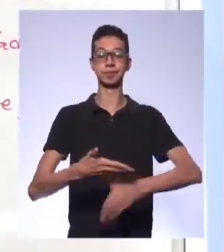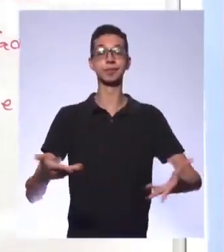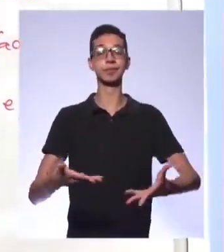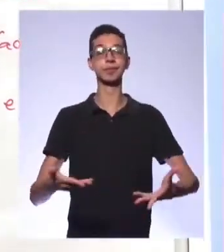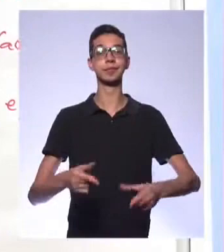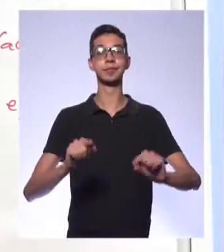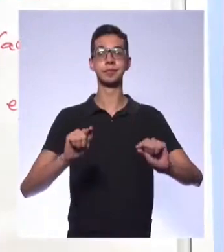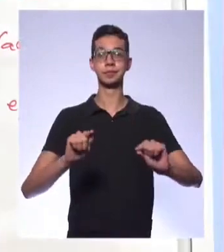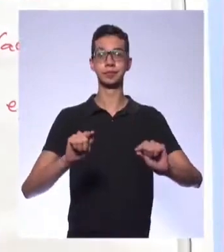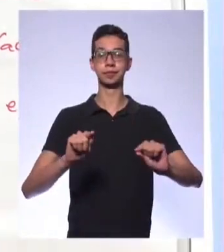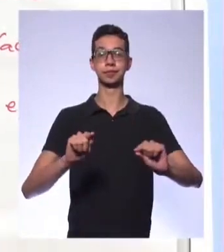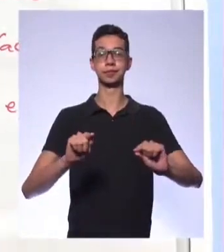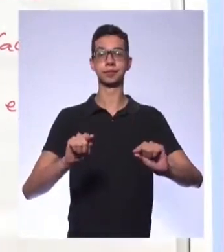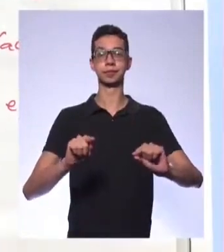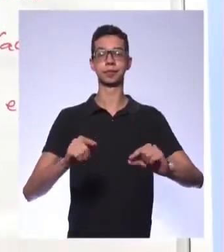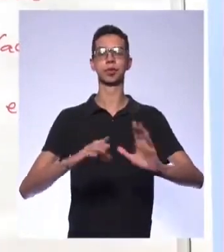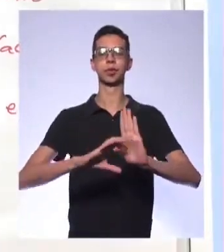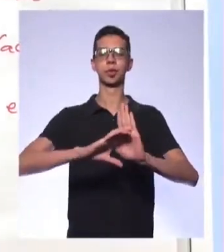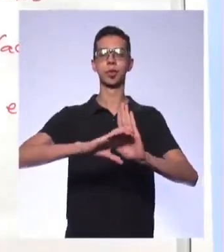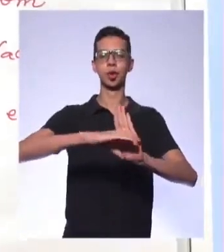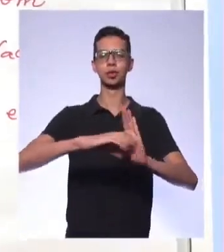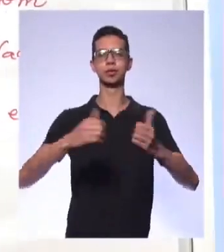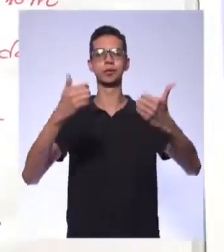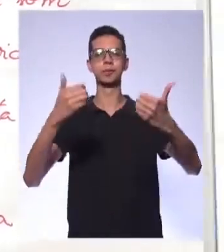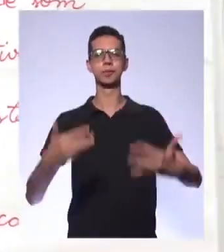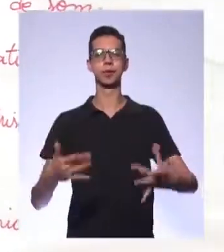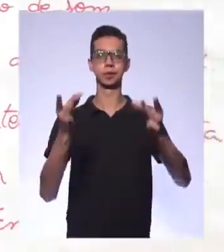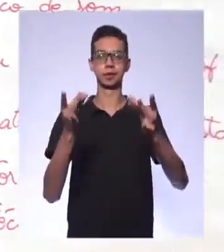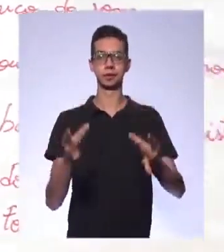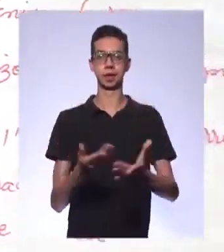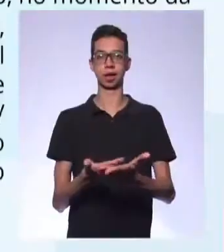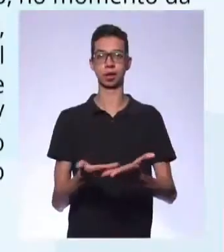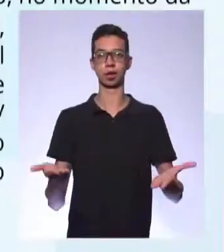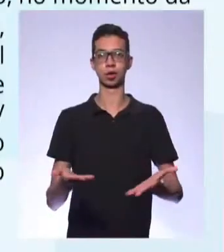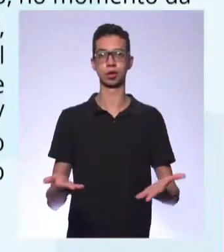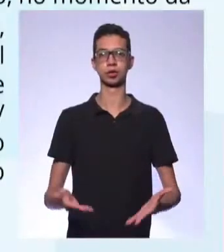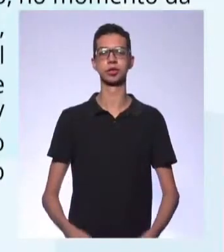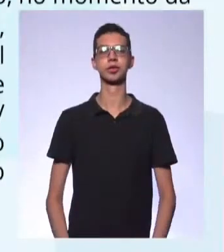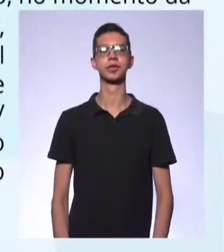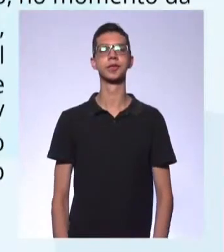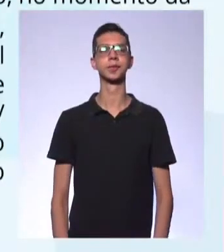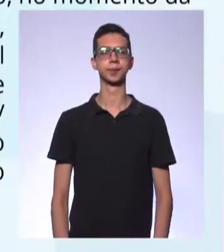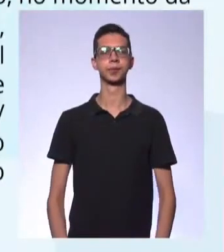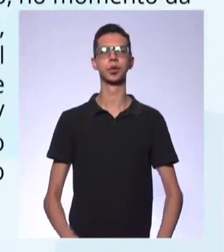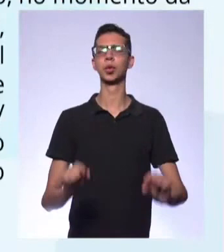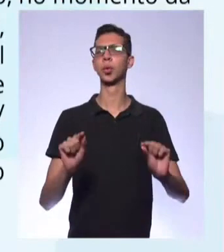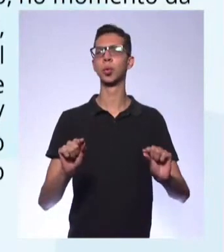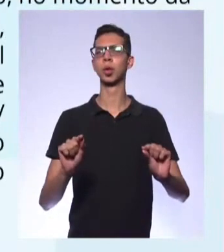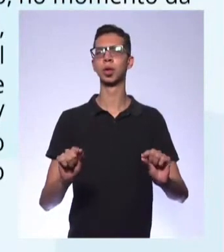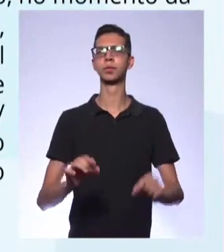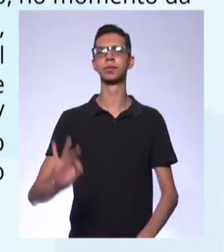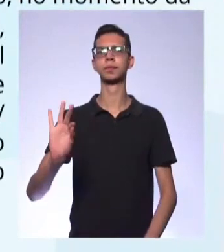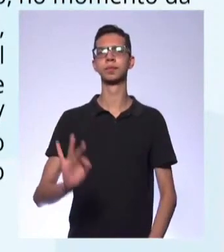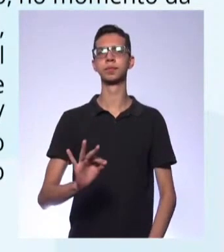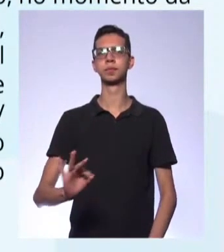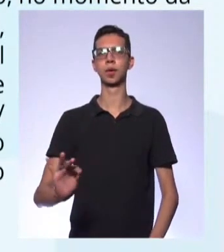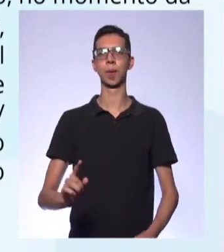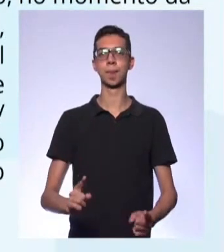então, entrar aí nos conceitos aí da nossa aula de hoje. Espetáculo musical, gente. O que seria aí o espetáculo musical?